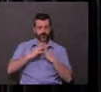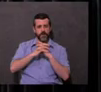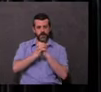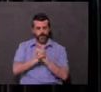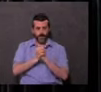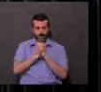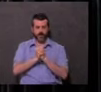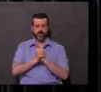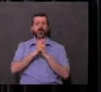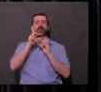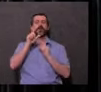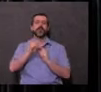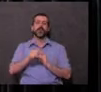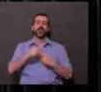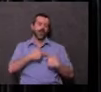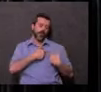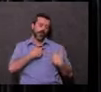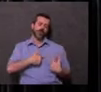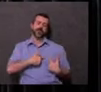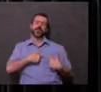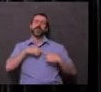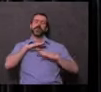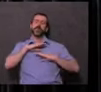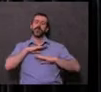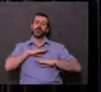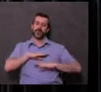da pacificação do nosso coração.